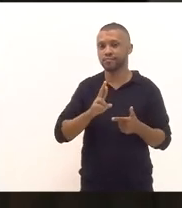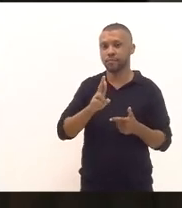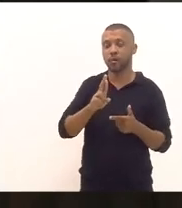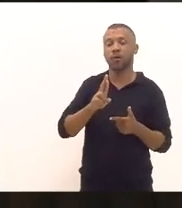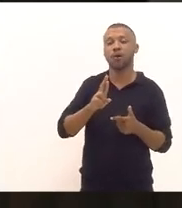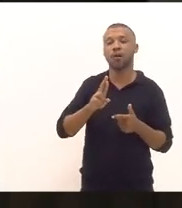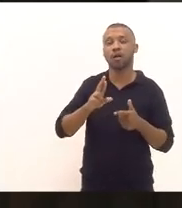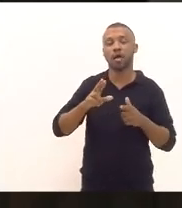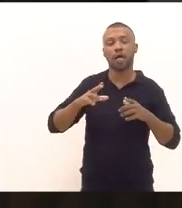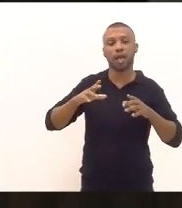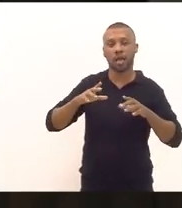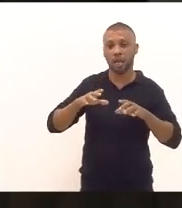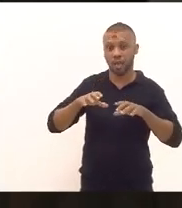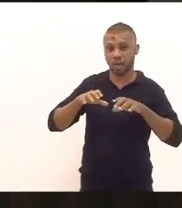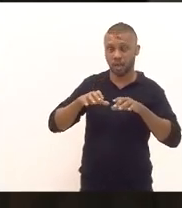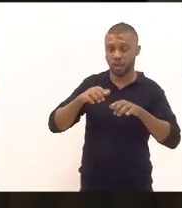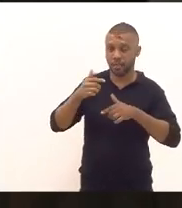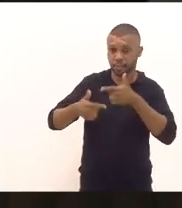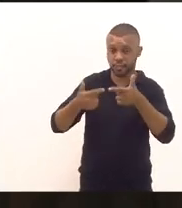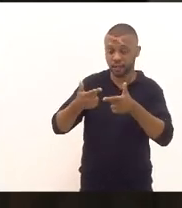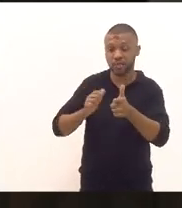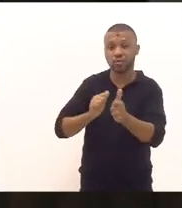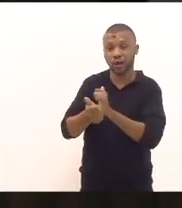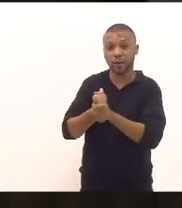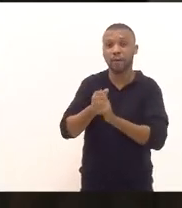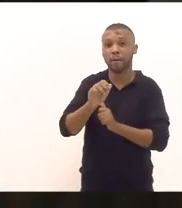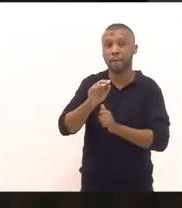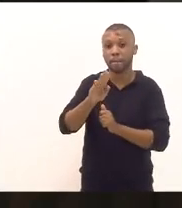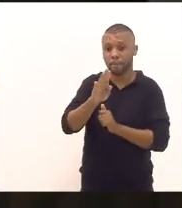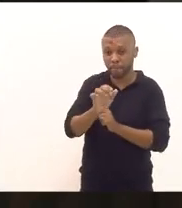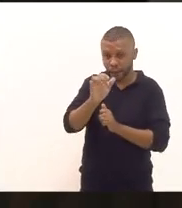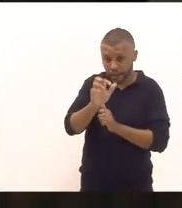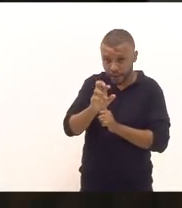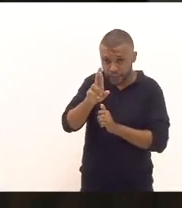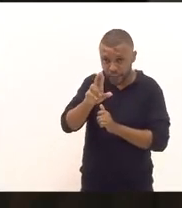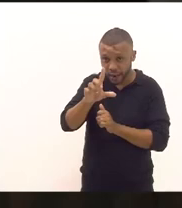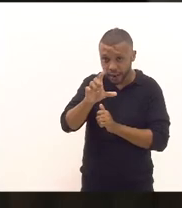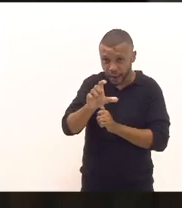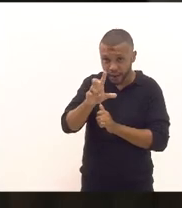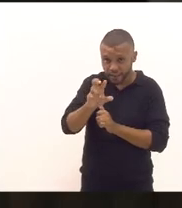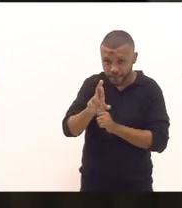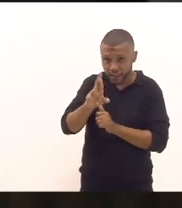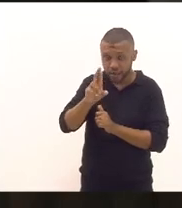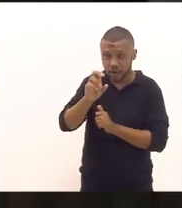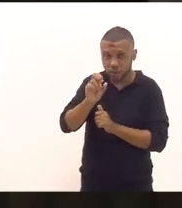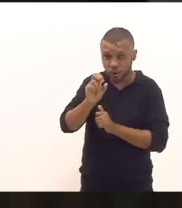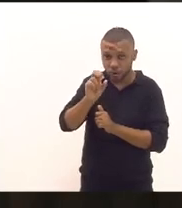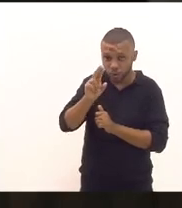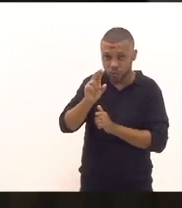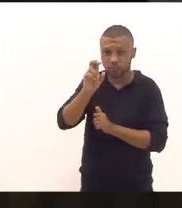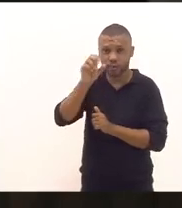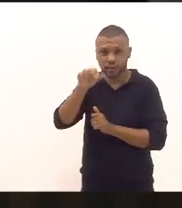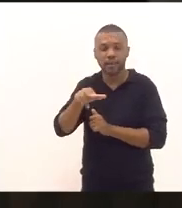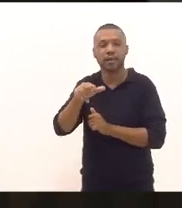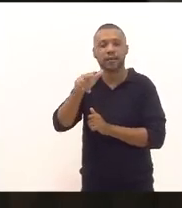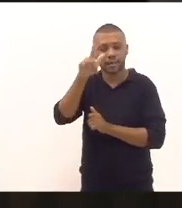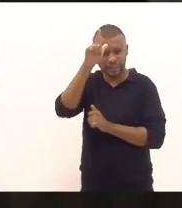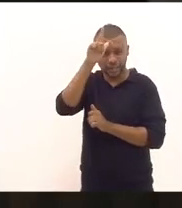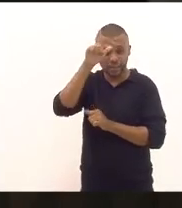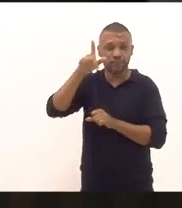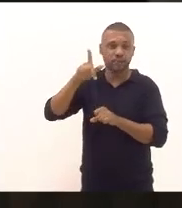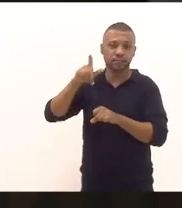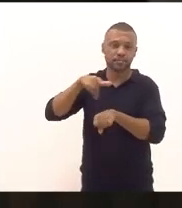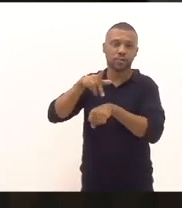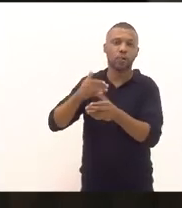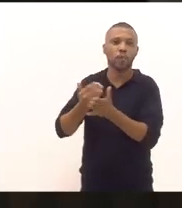e atualmente defende o Bayern de Leverkusen além da seleção Olímpica brasileira iniciou a sua carreira no